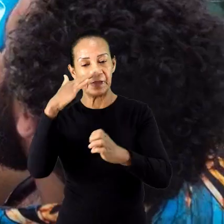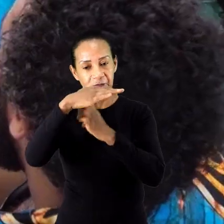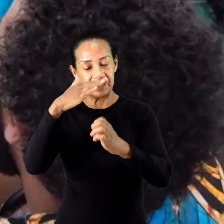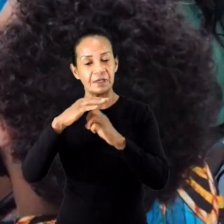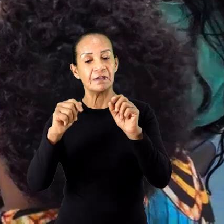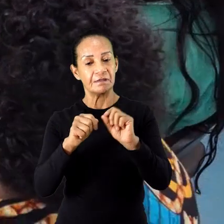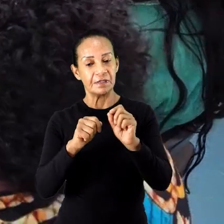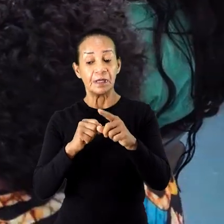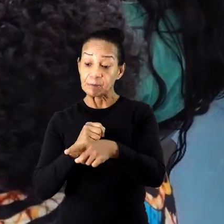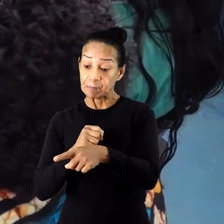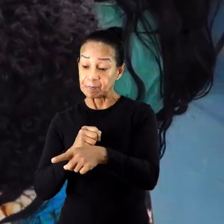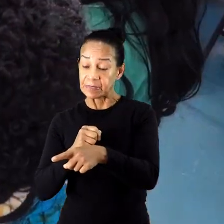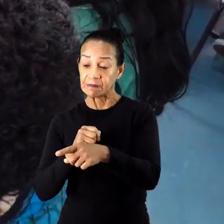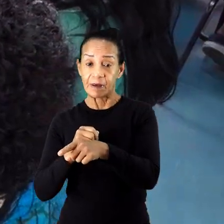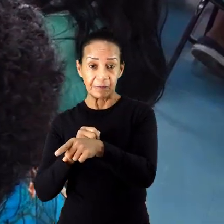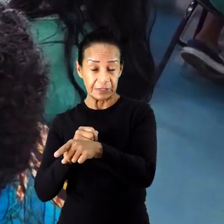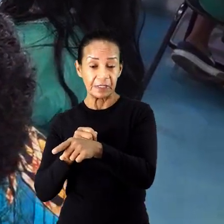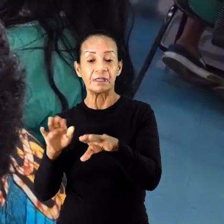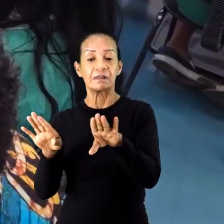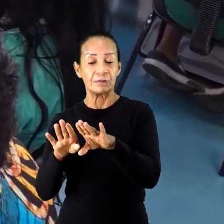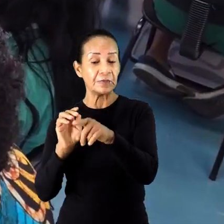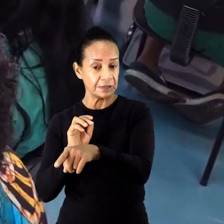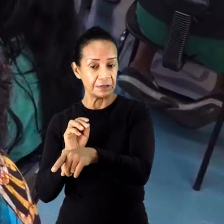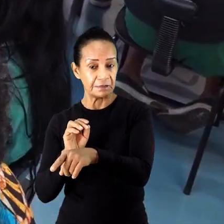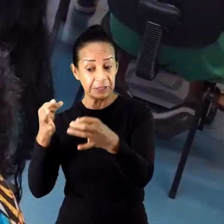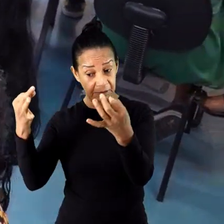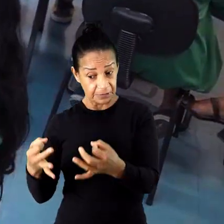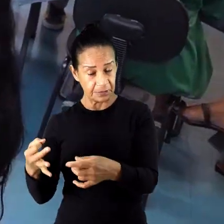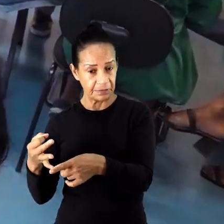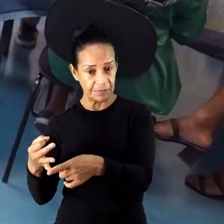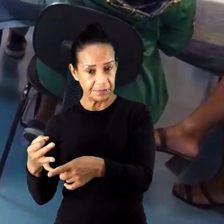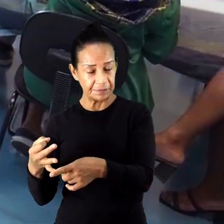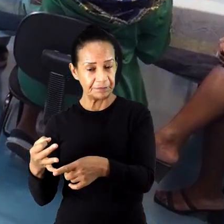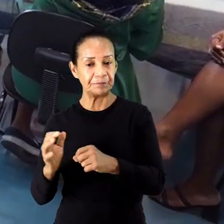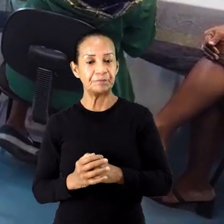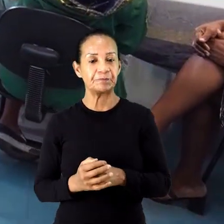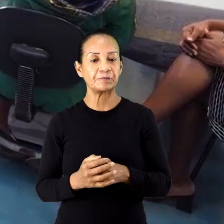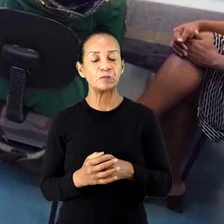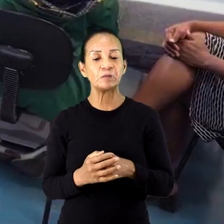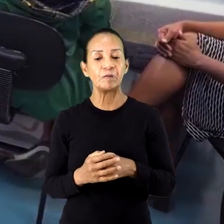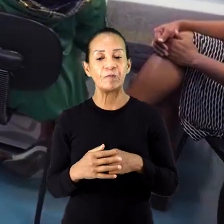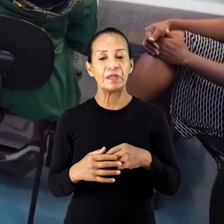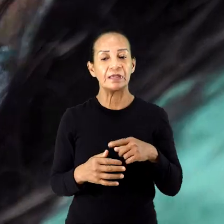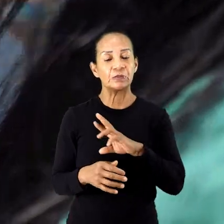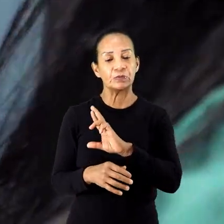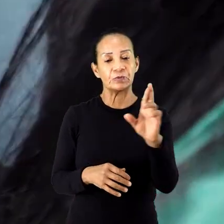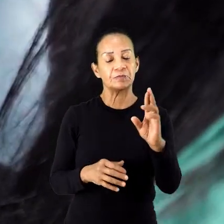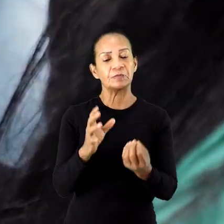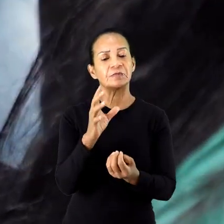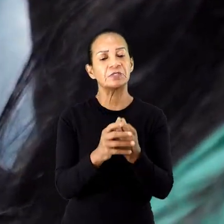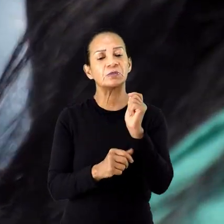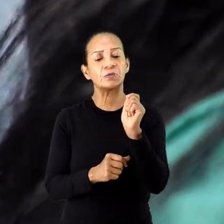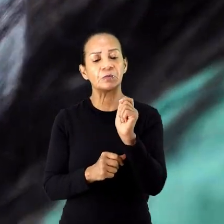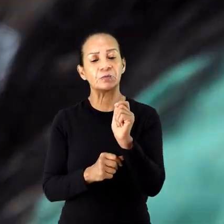delas. Quem acha que a gente deve passar mais uma camada, levanta a mão. Eu faço parte do Cordão Sucatas Ambulantes